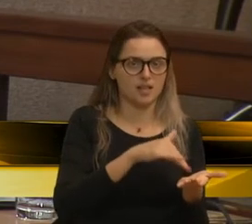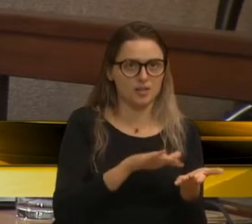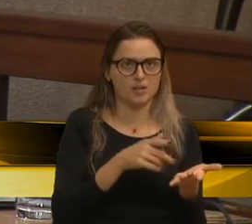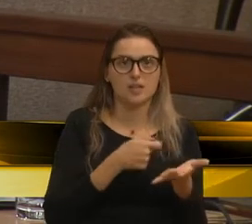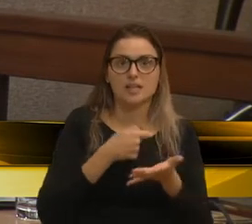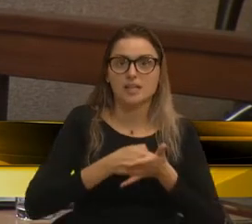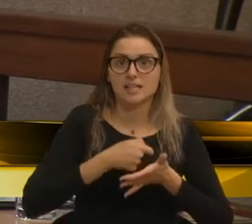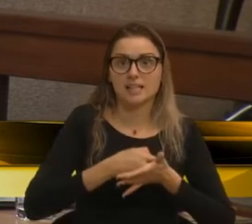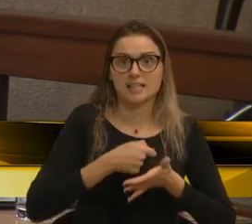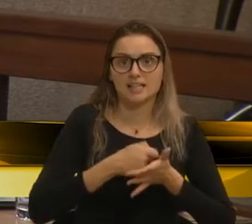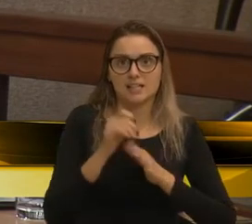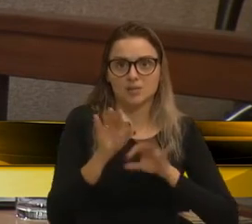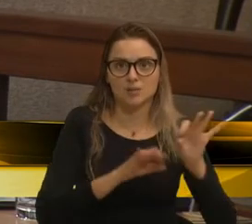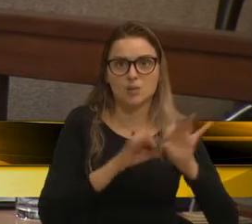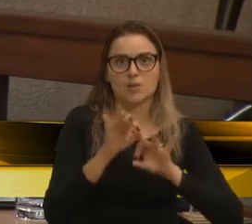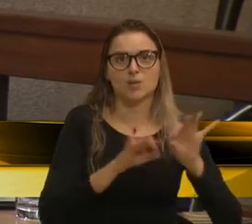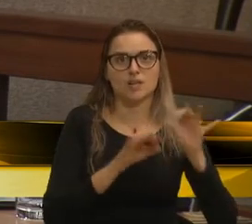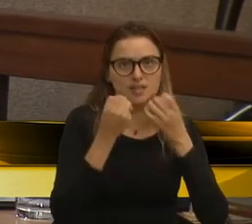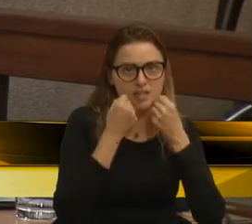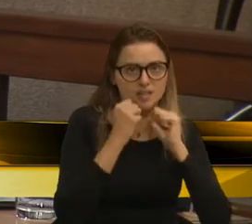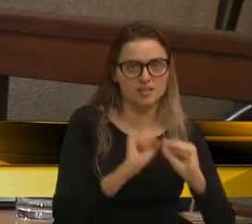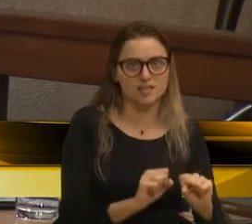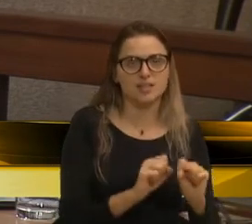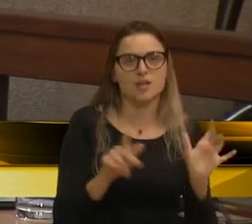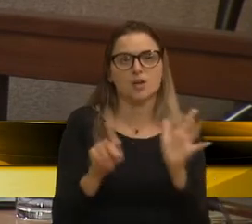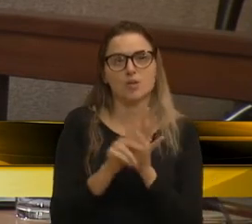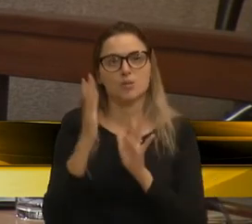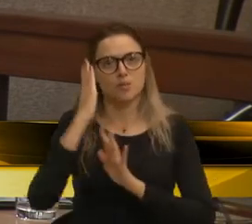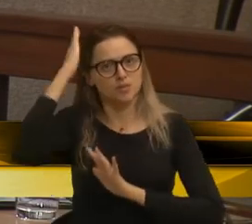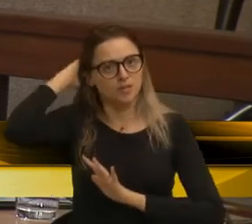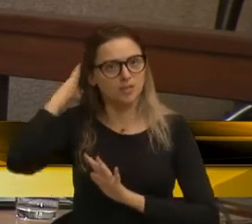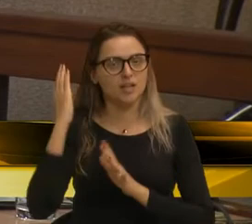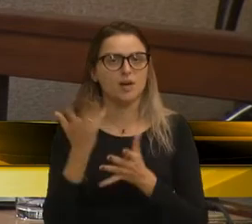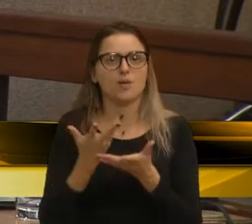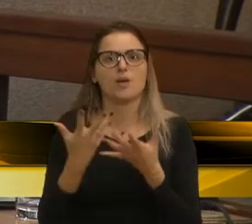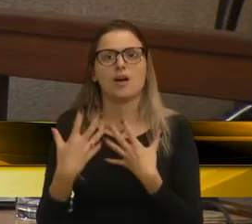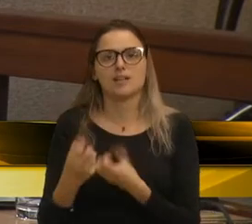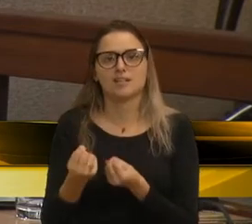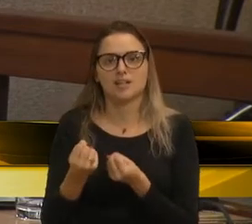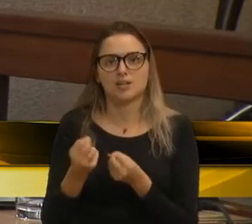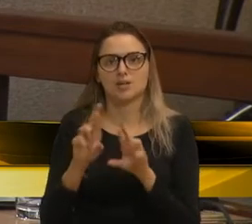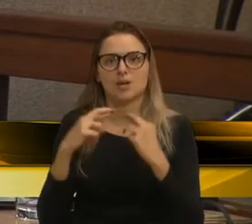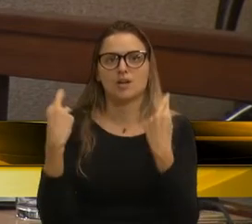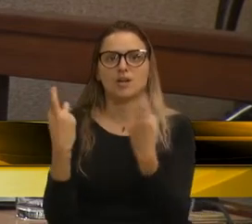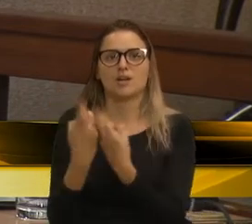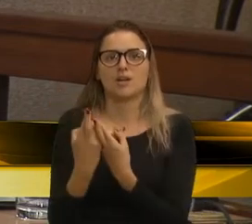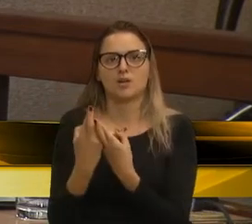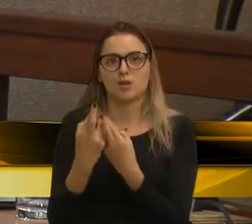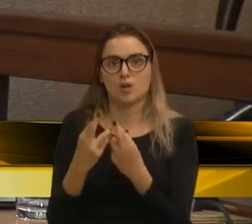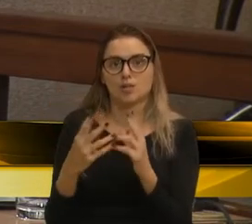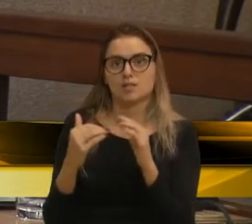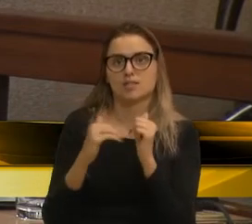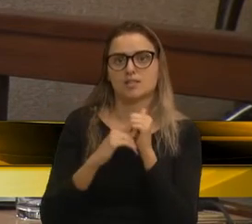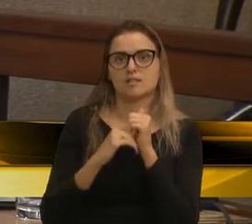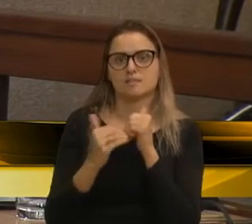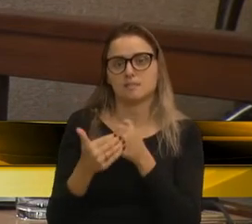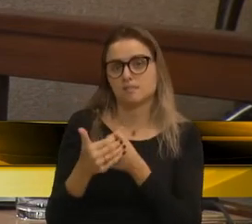tentando organizar a pasta, o prefeito havia autorizado reuniões secretas para desmontar a